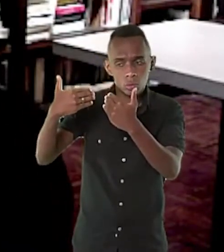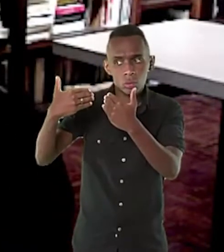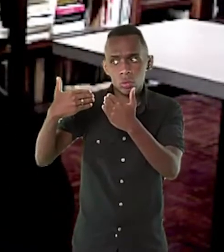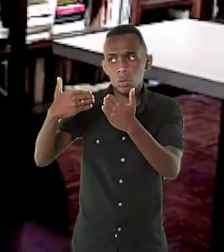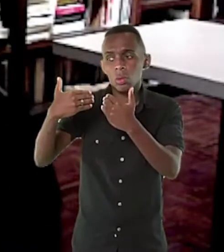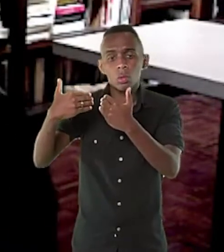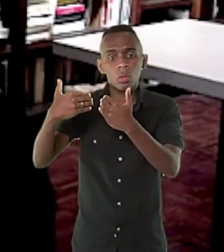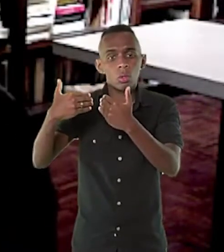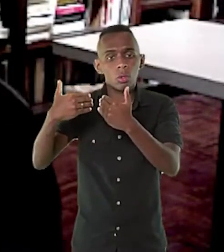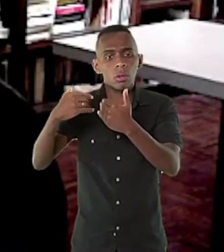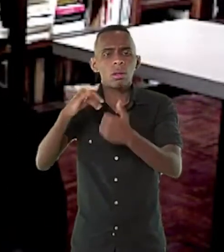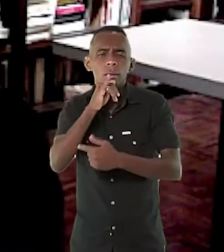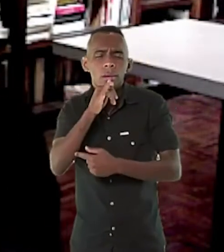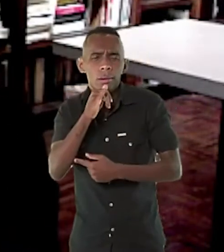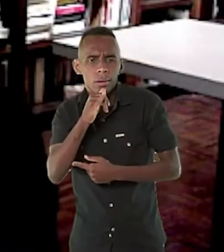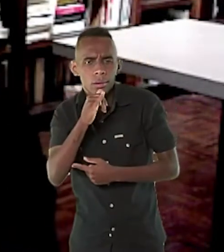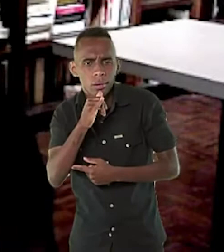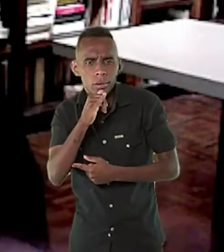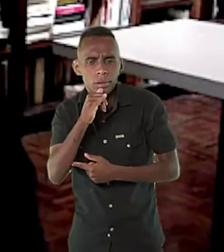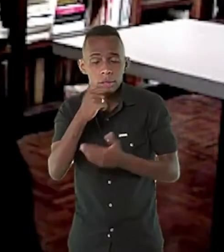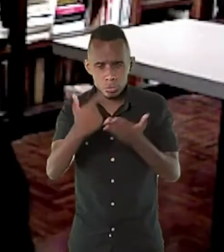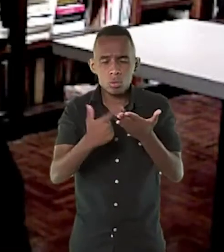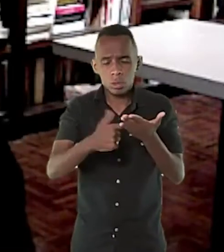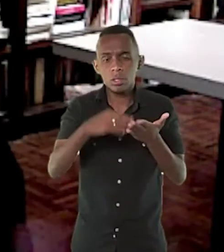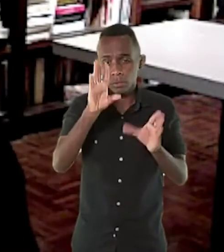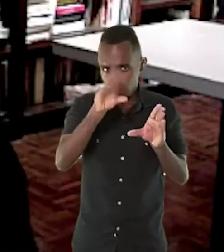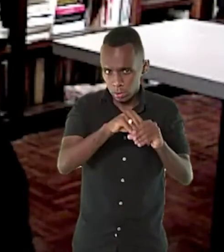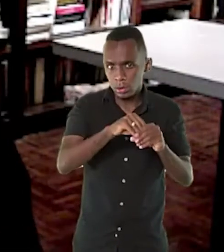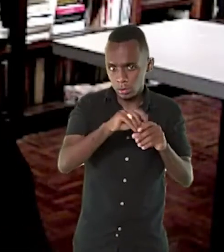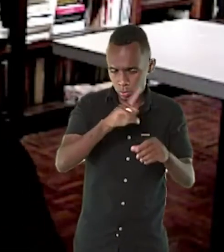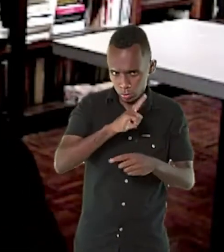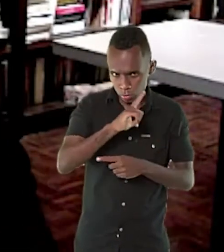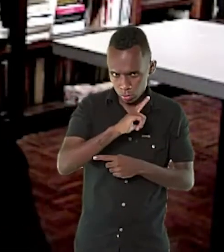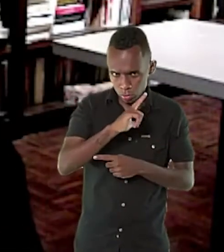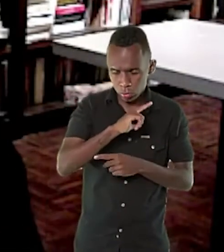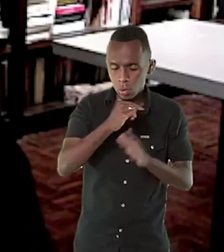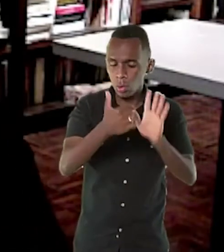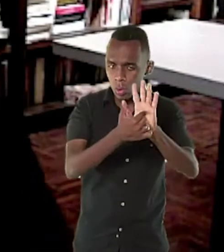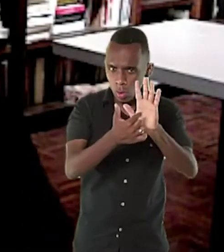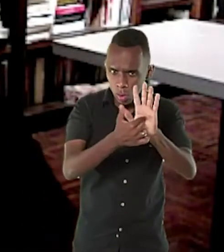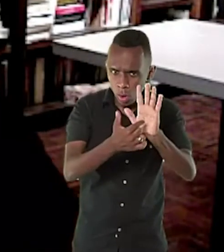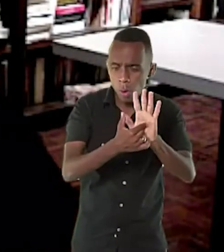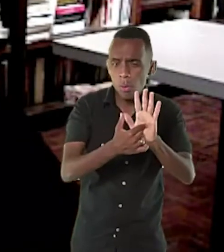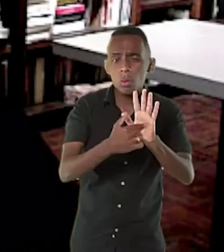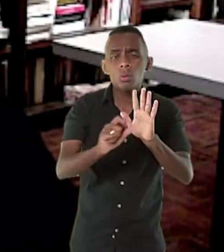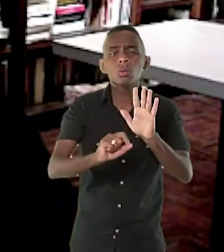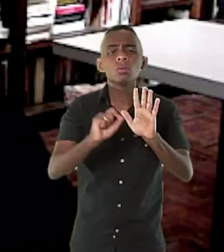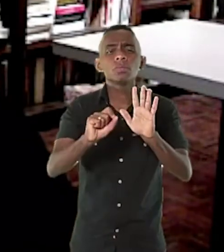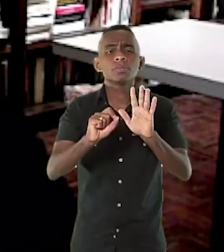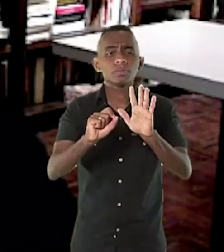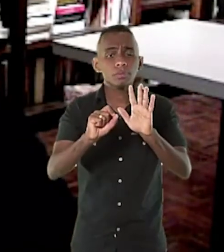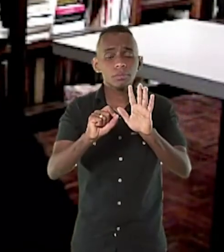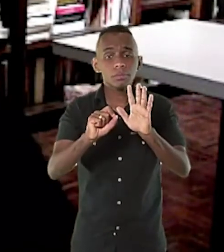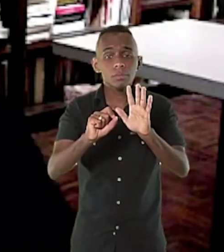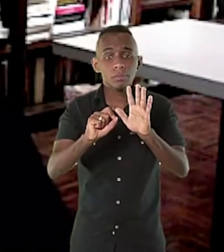alguns exemplos no livro e comento alguns casos em que